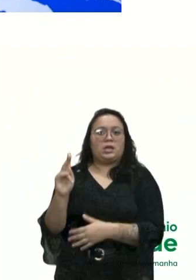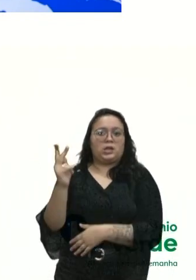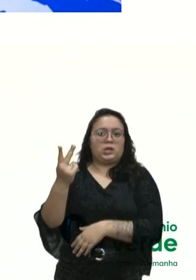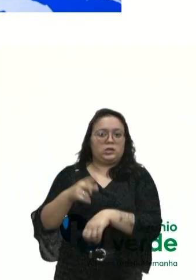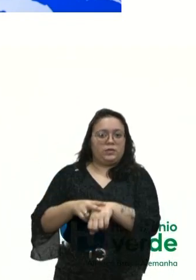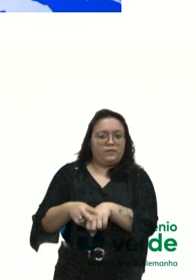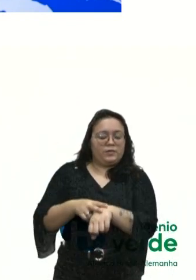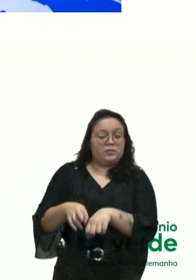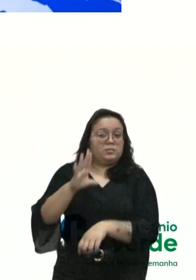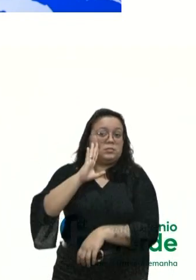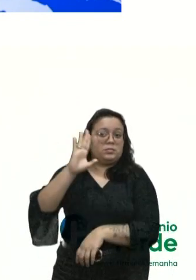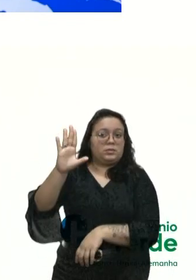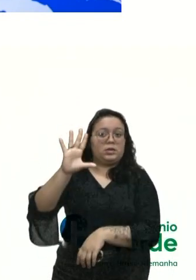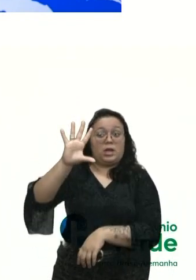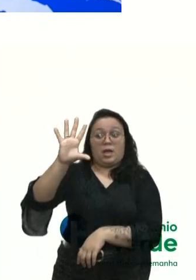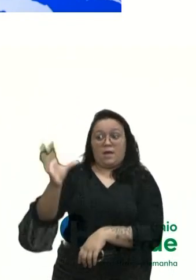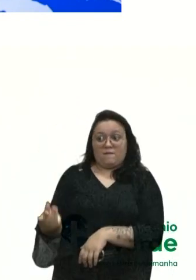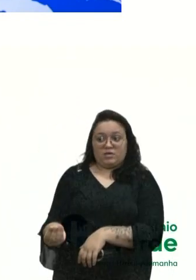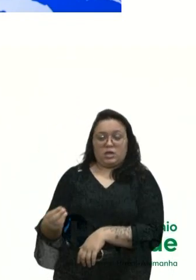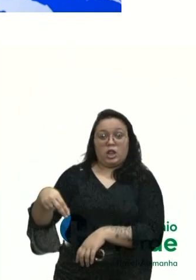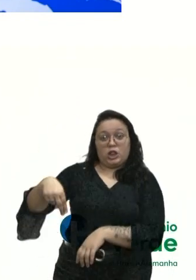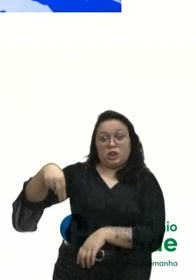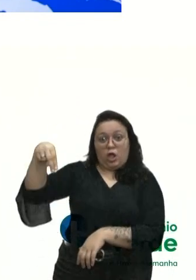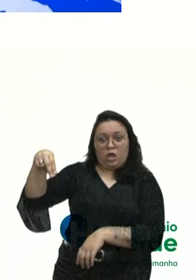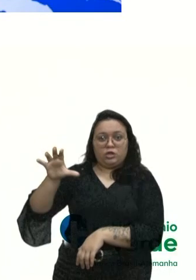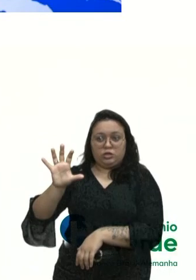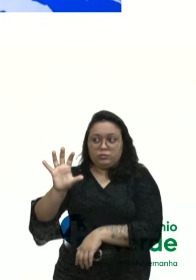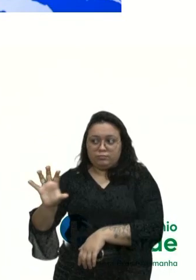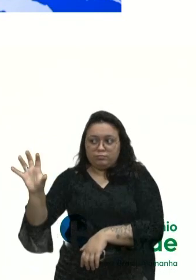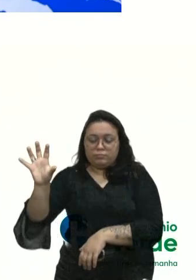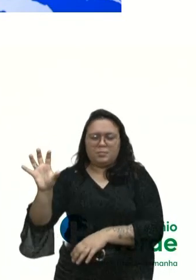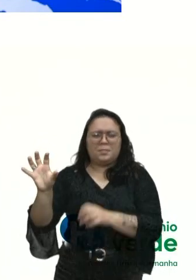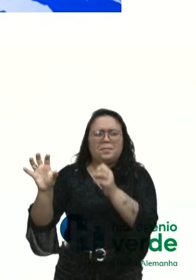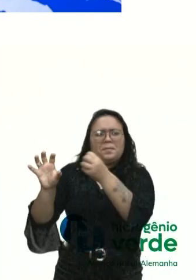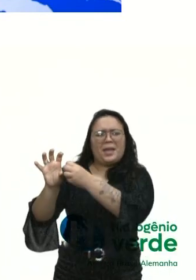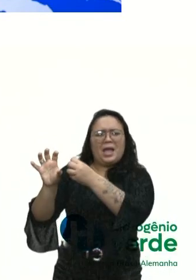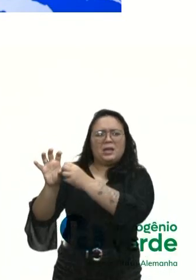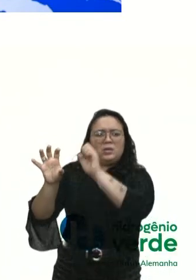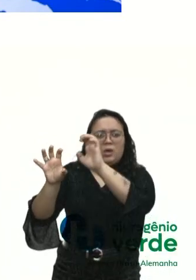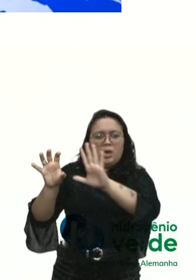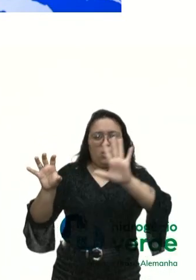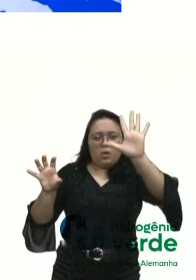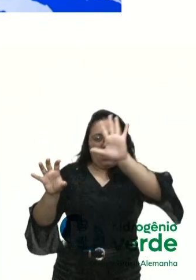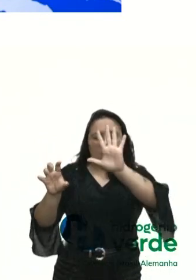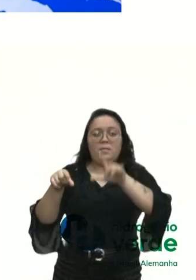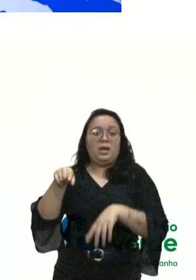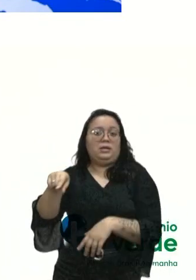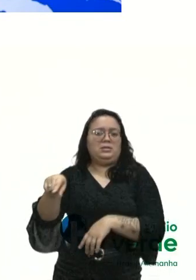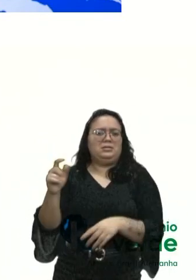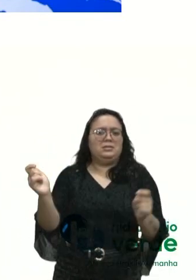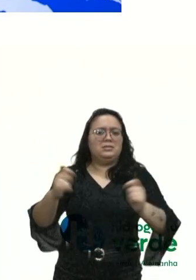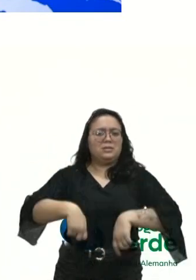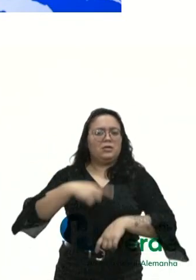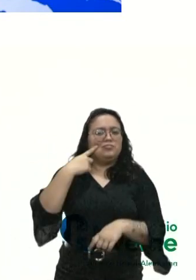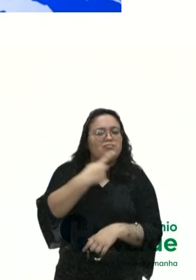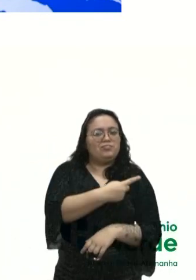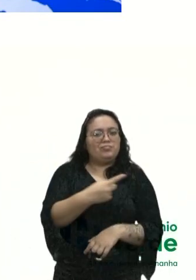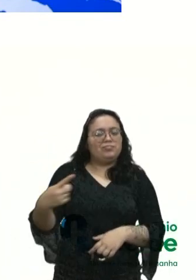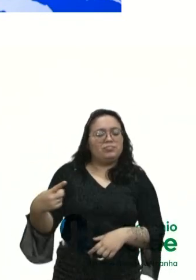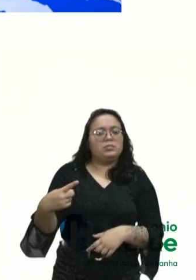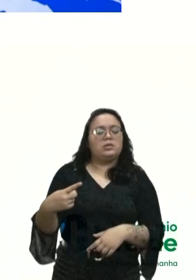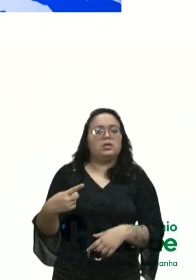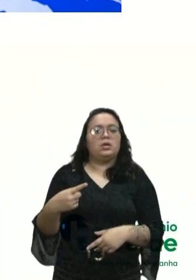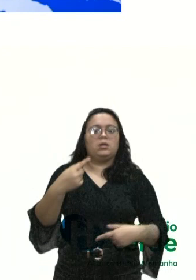green África, hydrogen, like in uma northern coisa Africa, mais próximo da Europa, aí a closer gente to Europe, tá and then enfrentando agora, esses we're países estão sendo